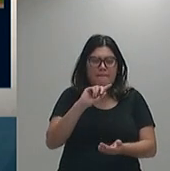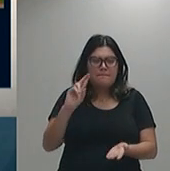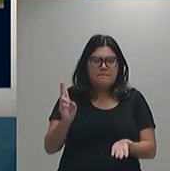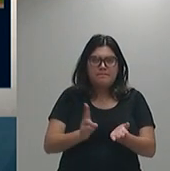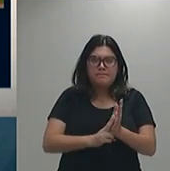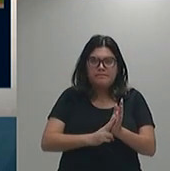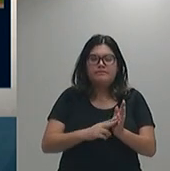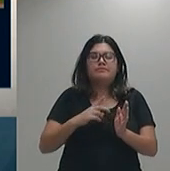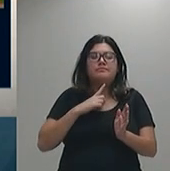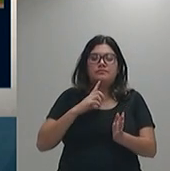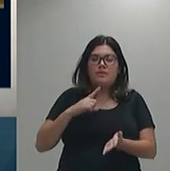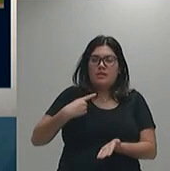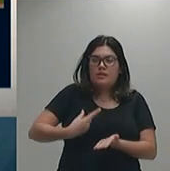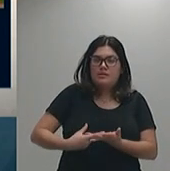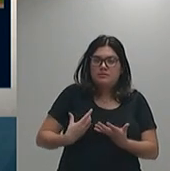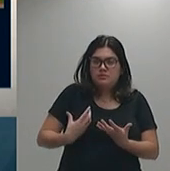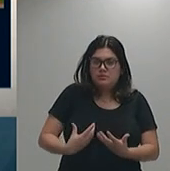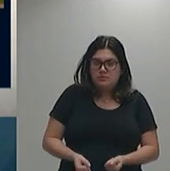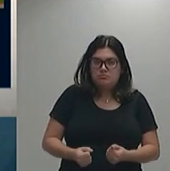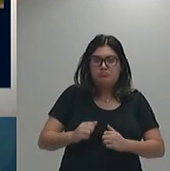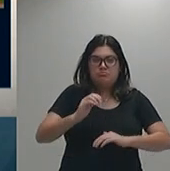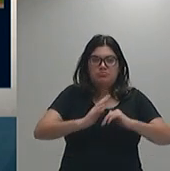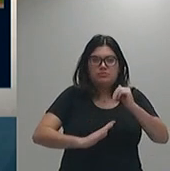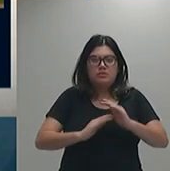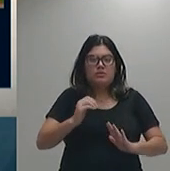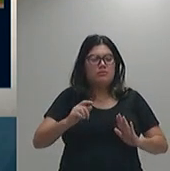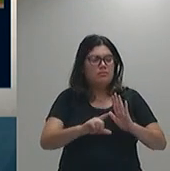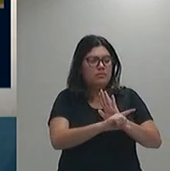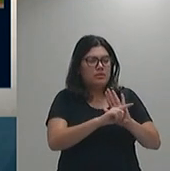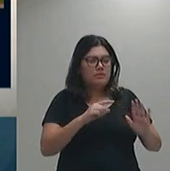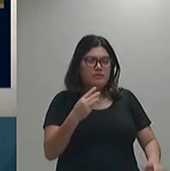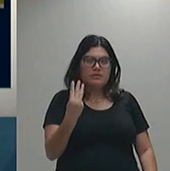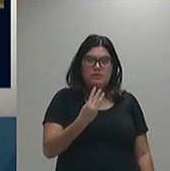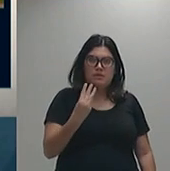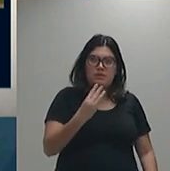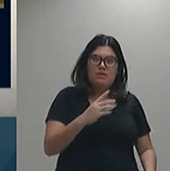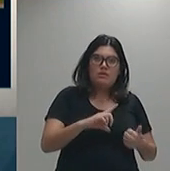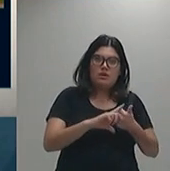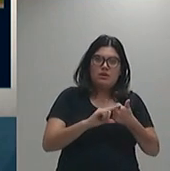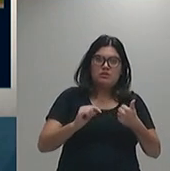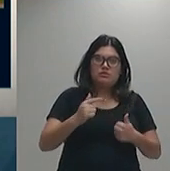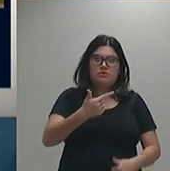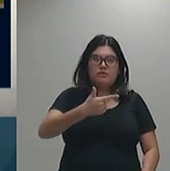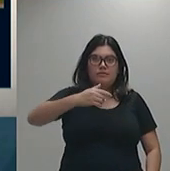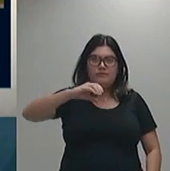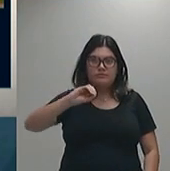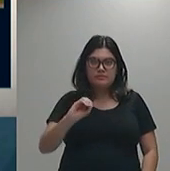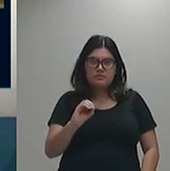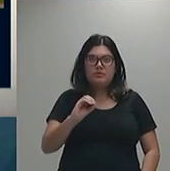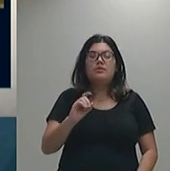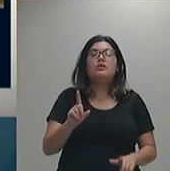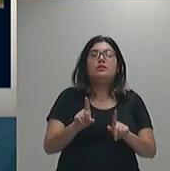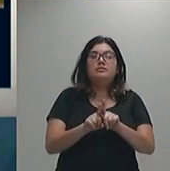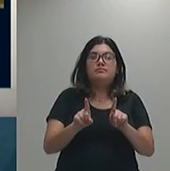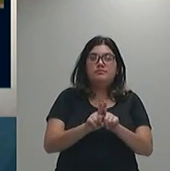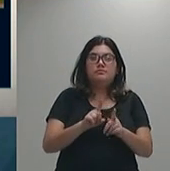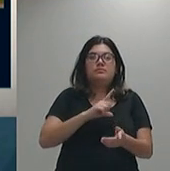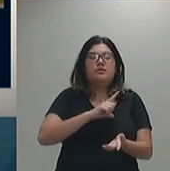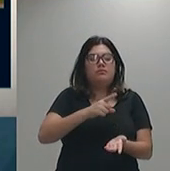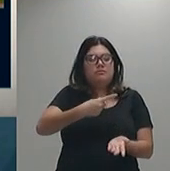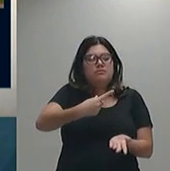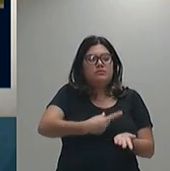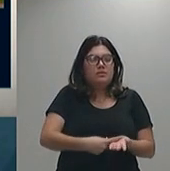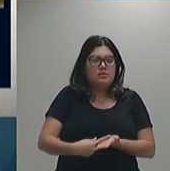procedendo por aplicar o parágrafo terceiro do artigo 20 também a sentença vez estabelecida